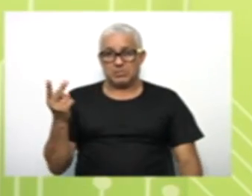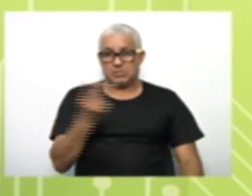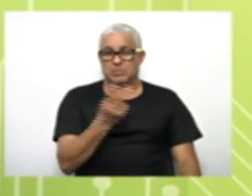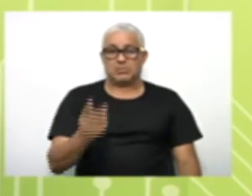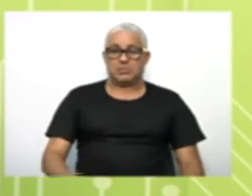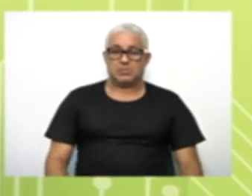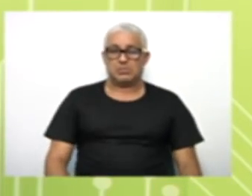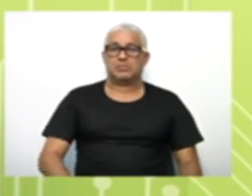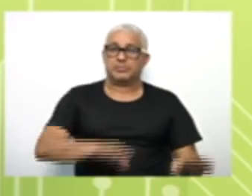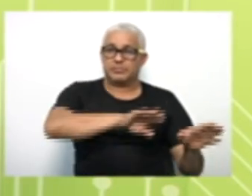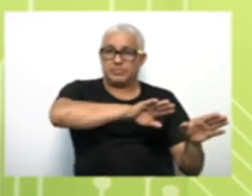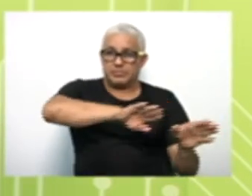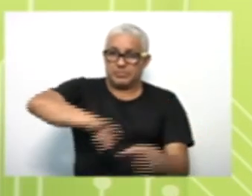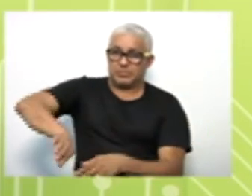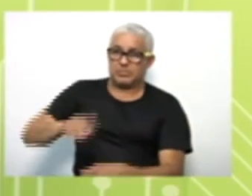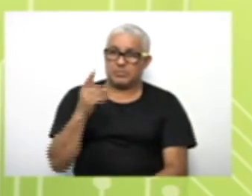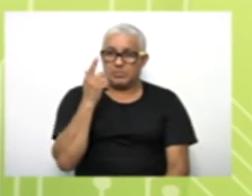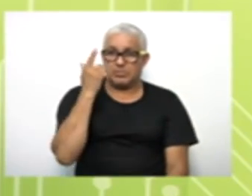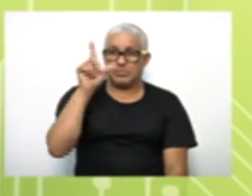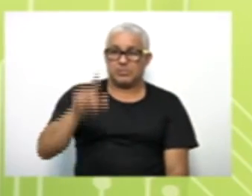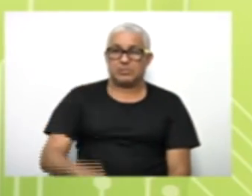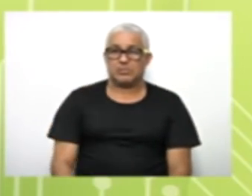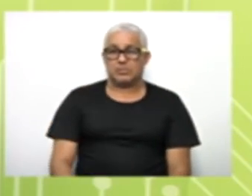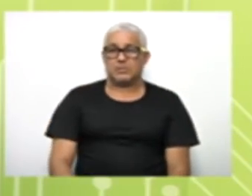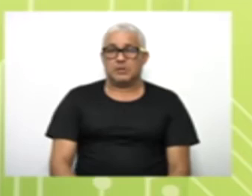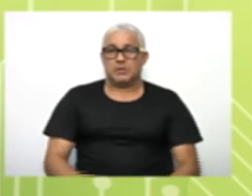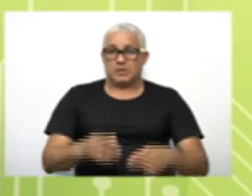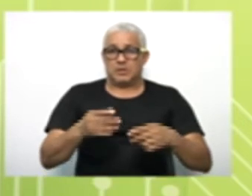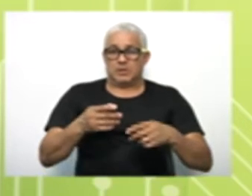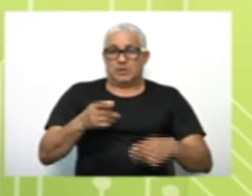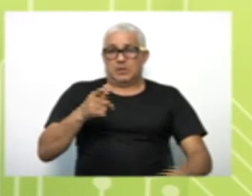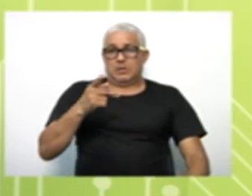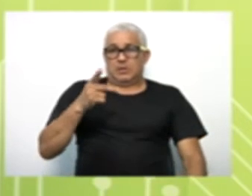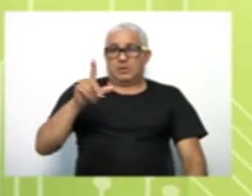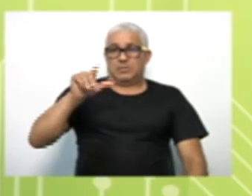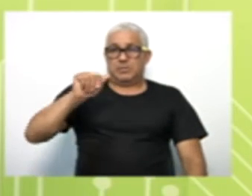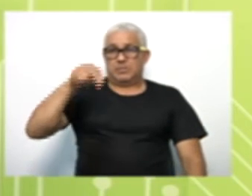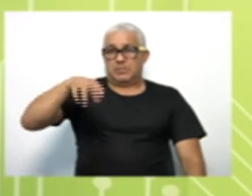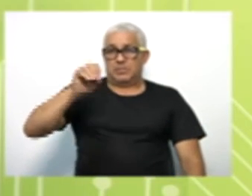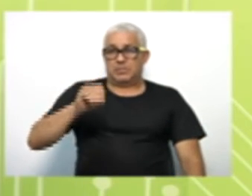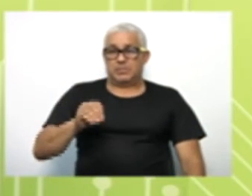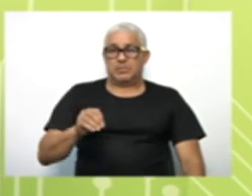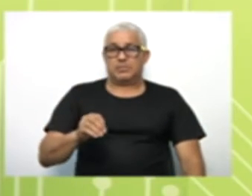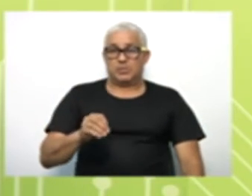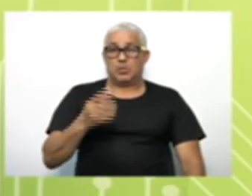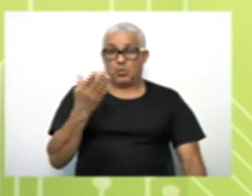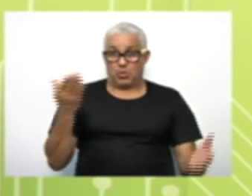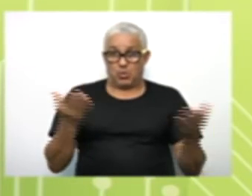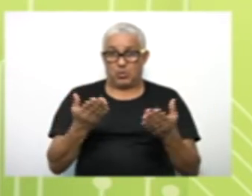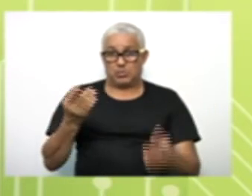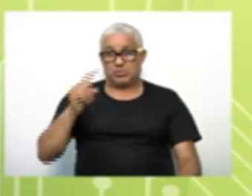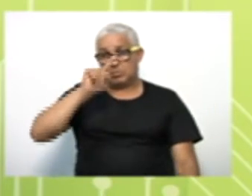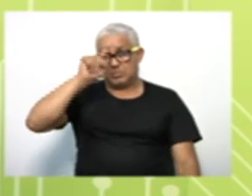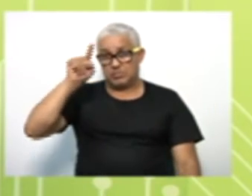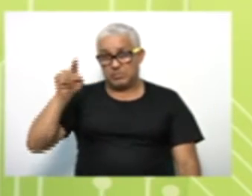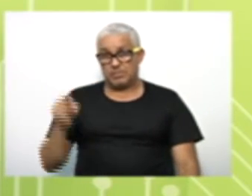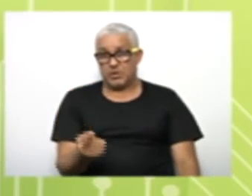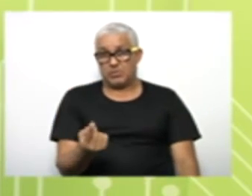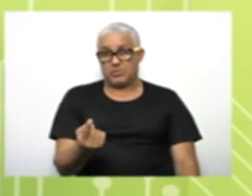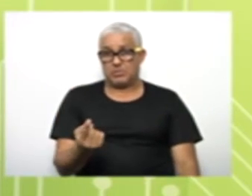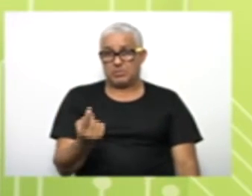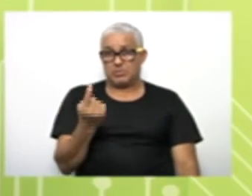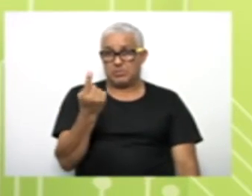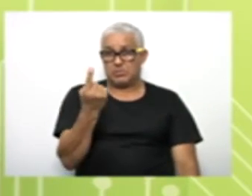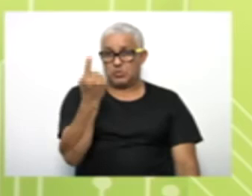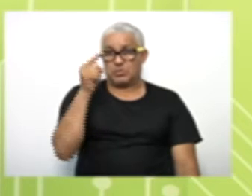outra situação importante, o plano de previdência privada, se você fizer um investimento hoje de R$1.000, hoje a cota mínima